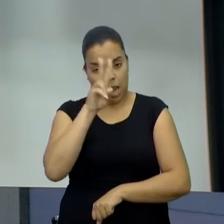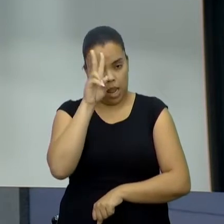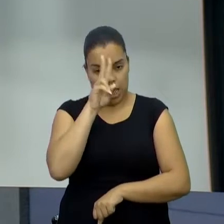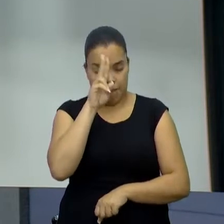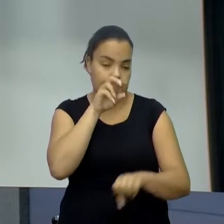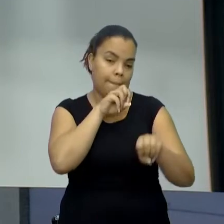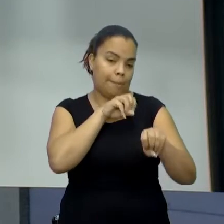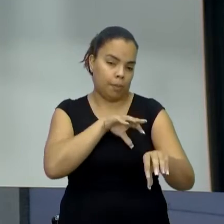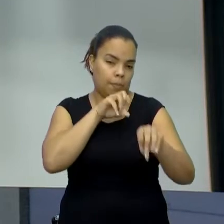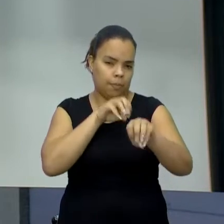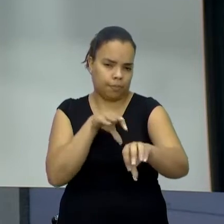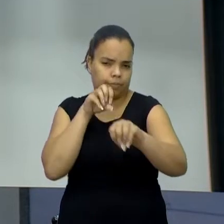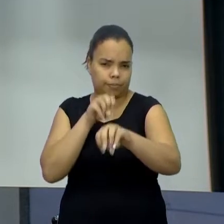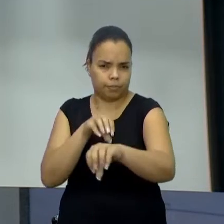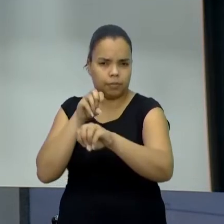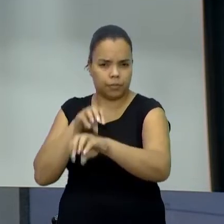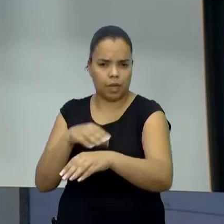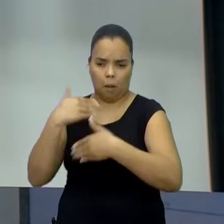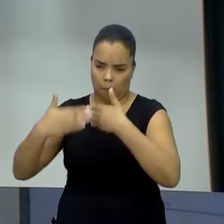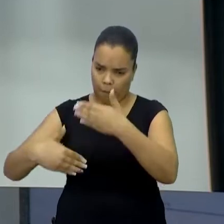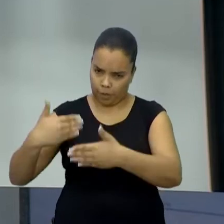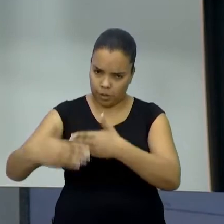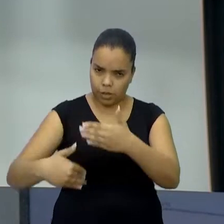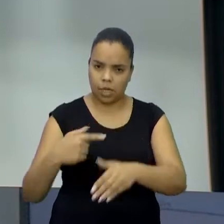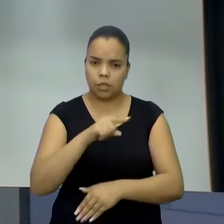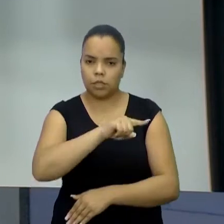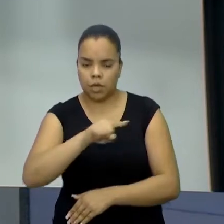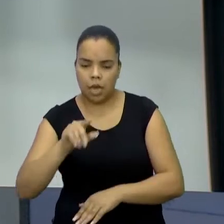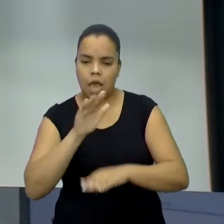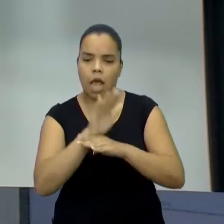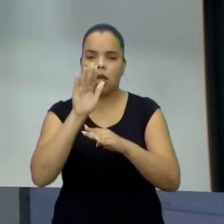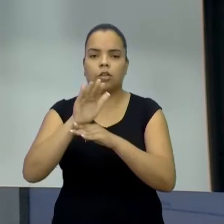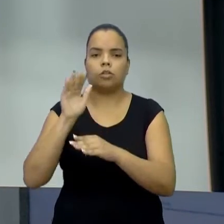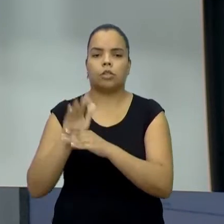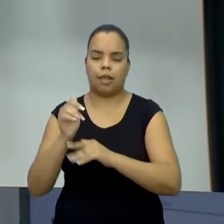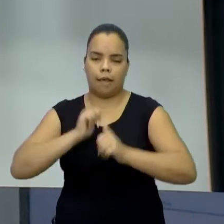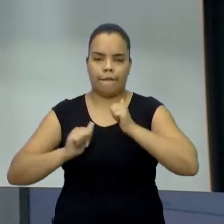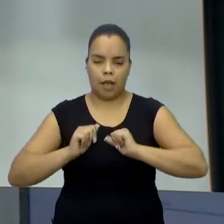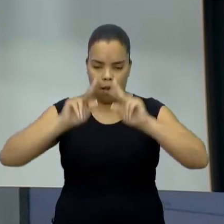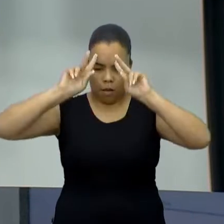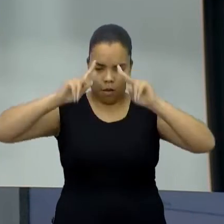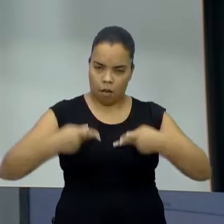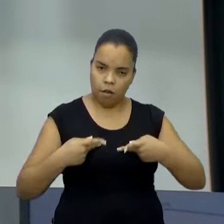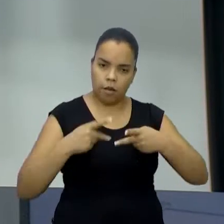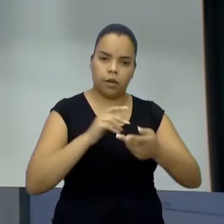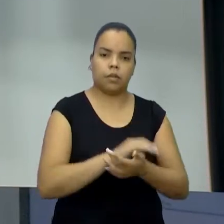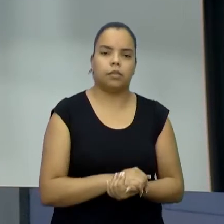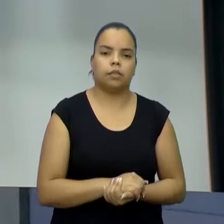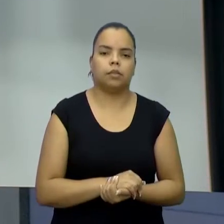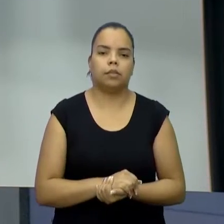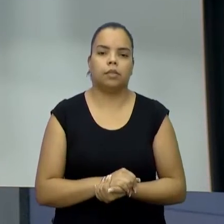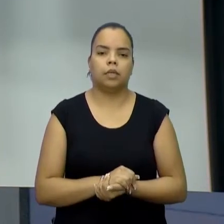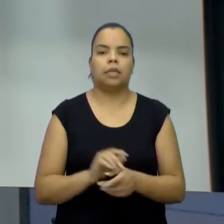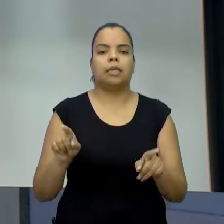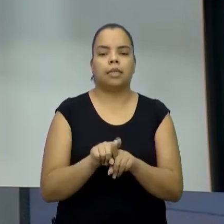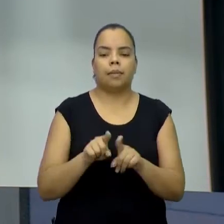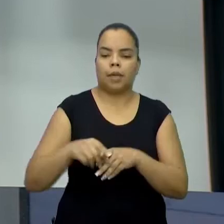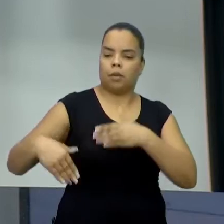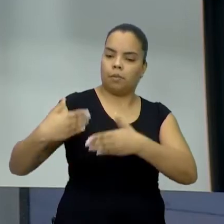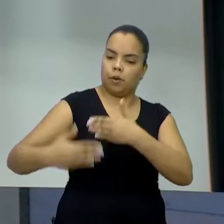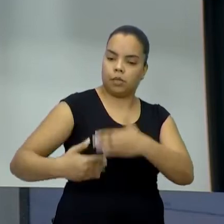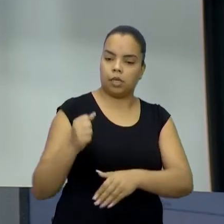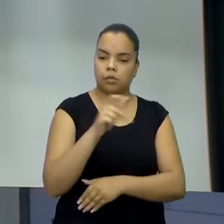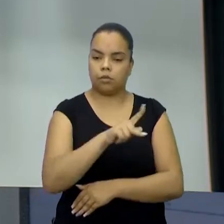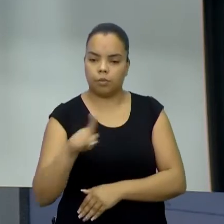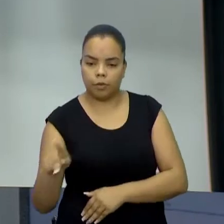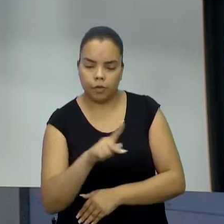o processo e auxiliá-los aí nessa autoavaliação e no processo de avaliação também por